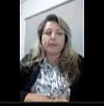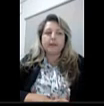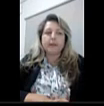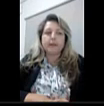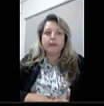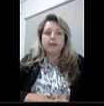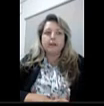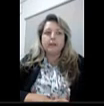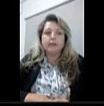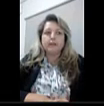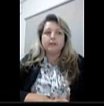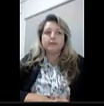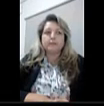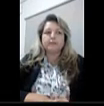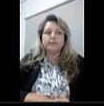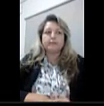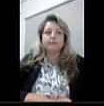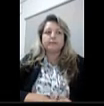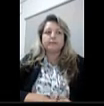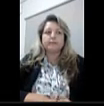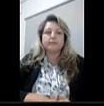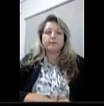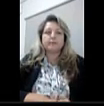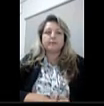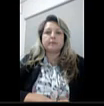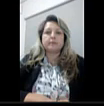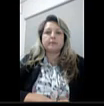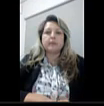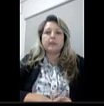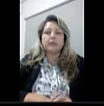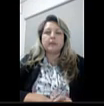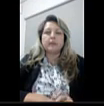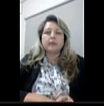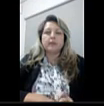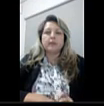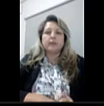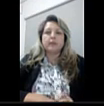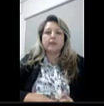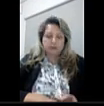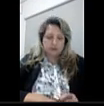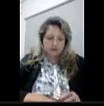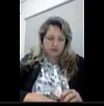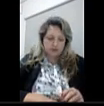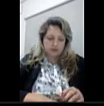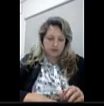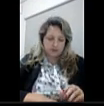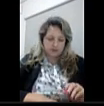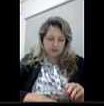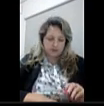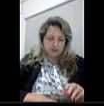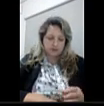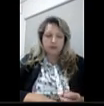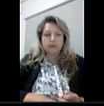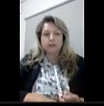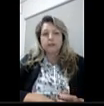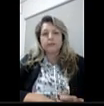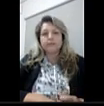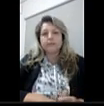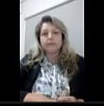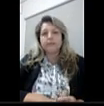sob controle é bastante comum a criança ficar mais sob controle de ser alguém em alguma história